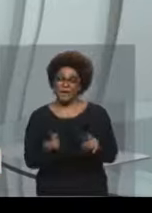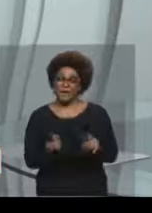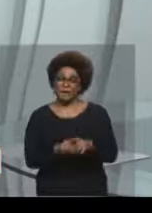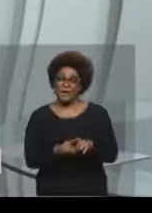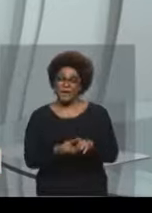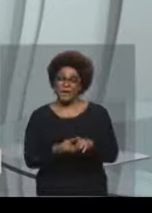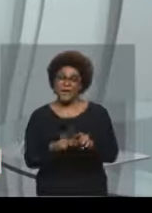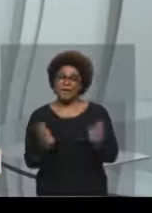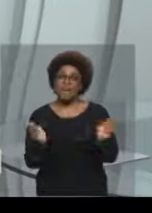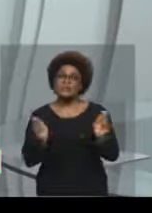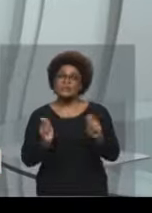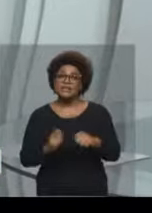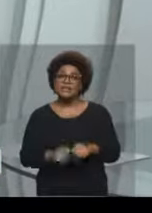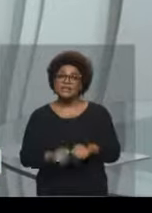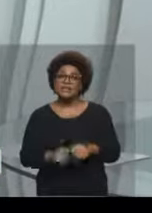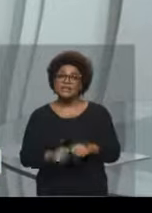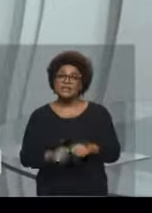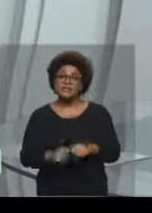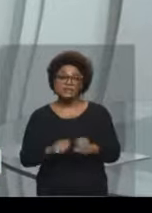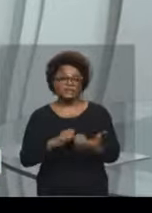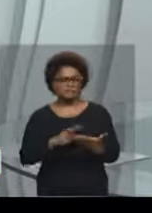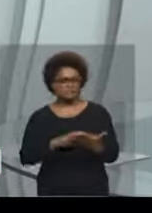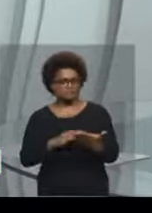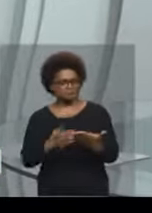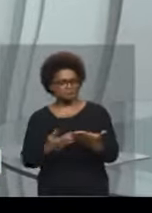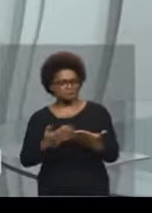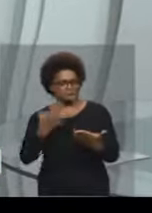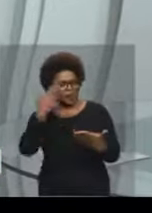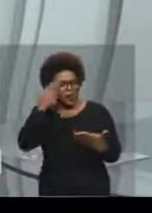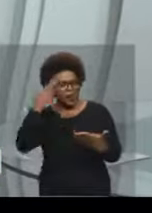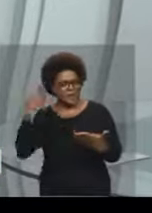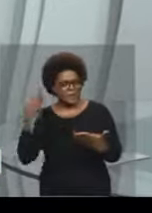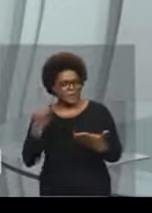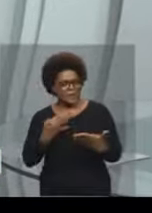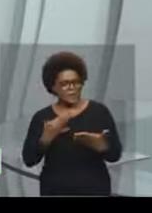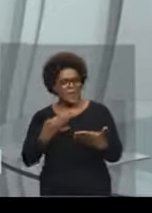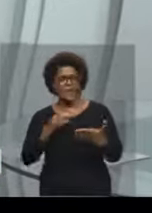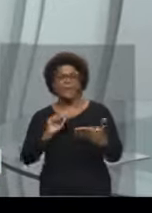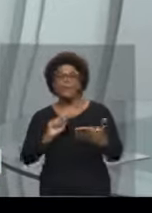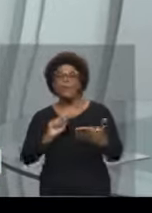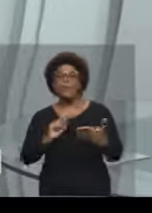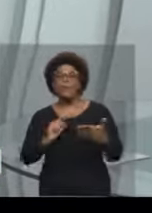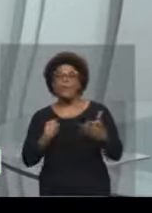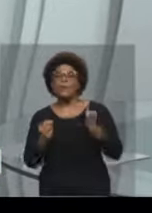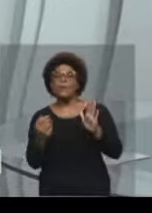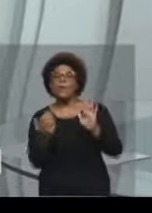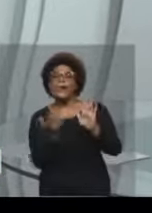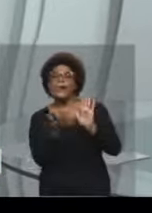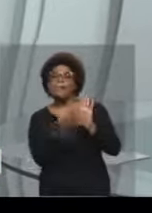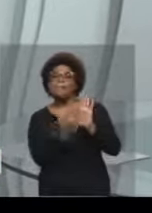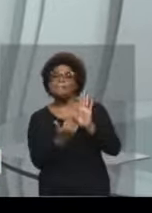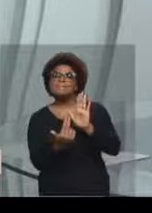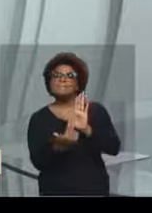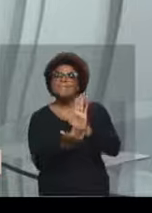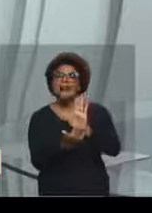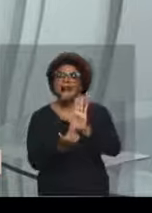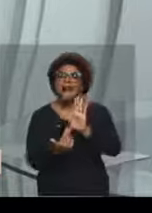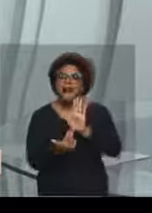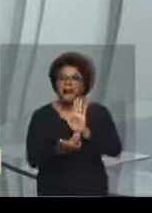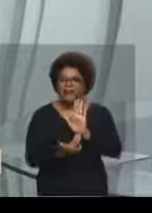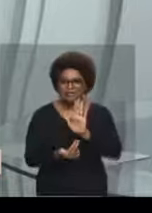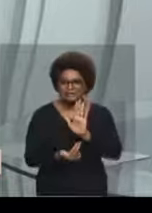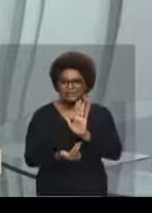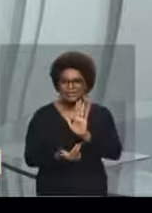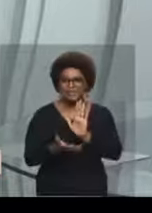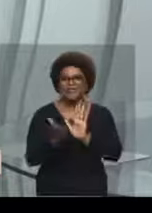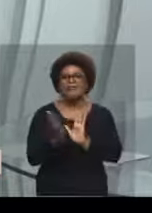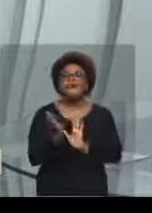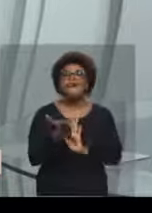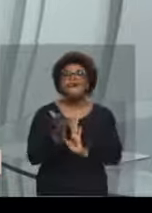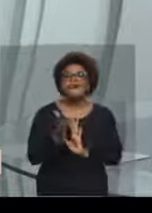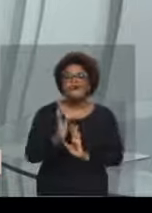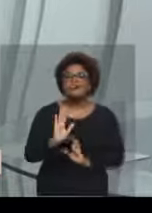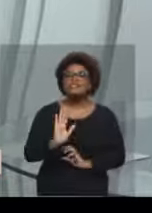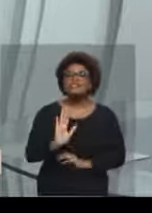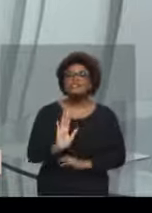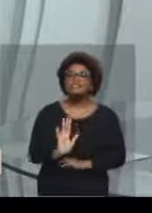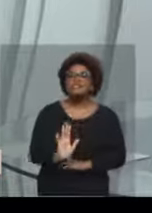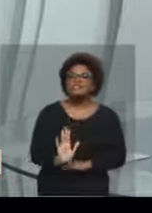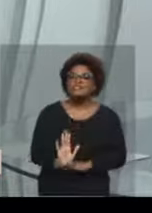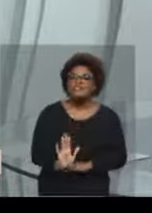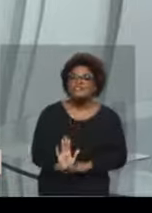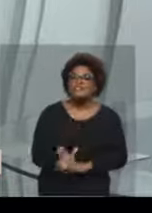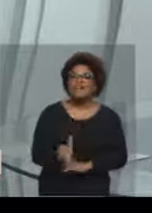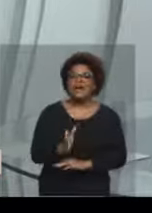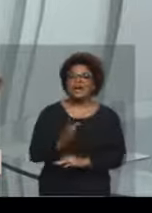imagens, gente. Então, hoje já existe todo um estudo direcionado para a gente interpretar a posição ali